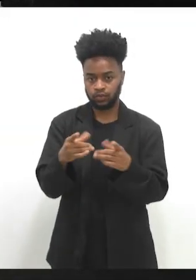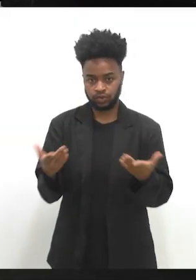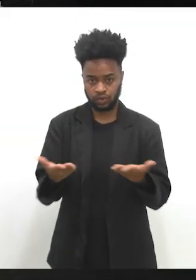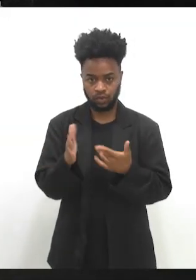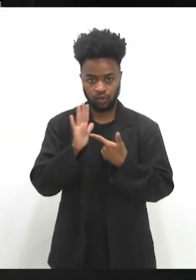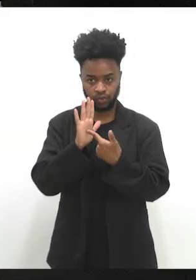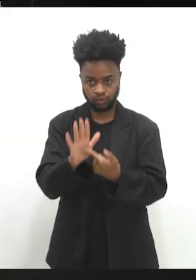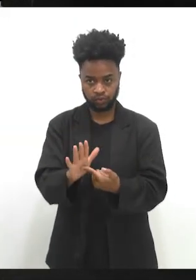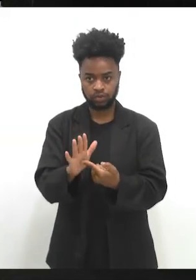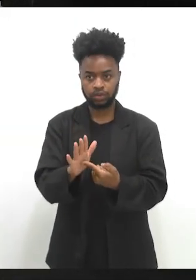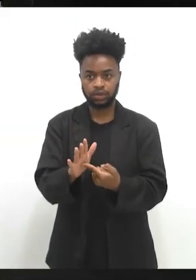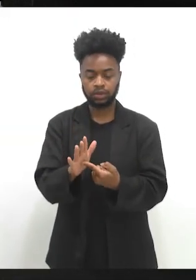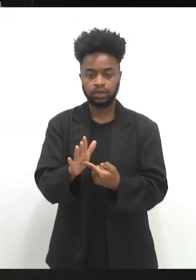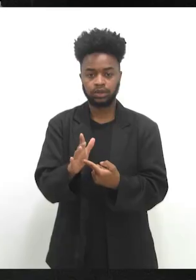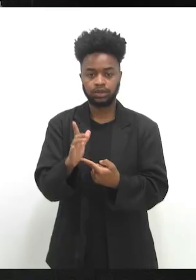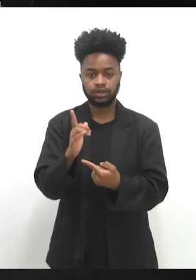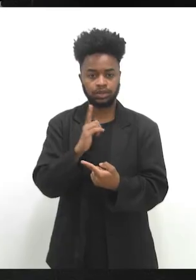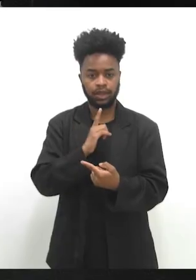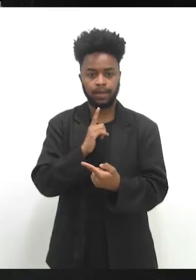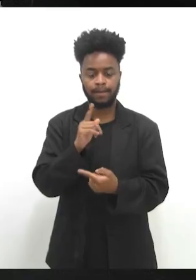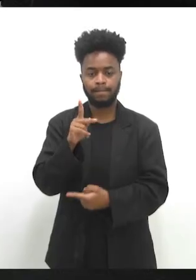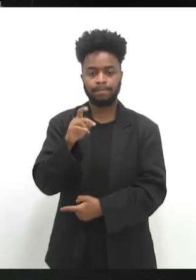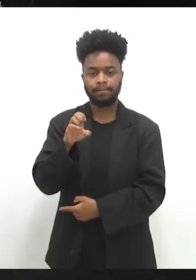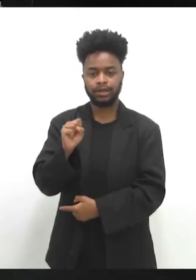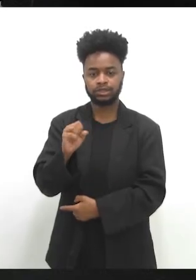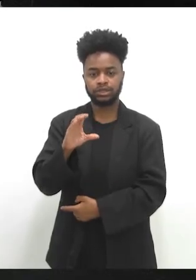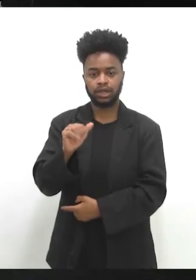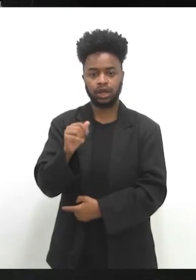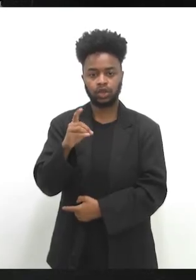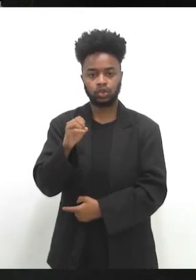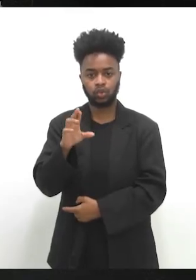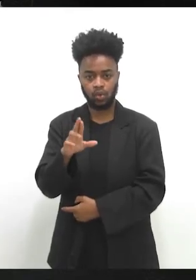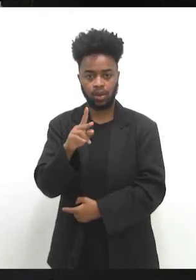fez, os pescadores de pérolas, assim, a gente